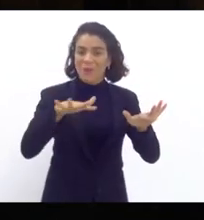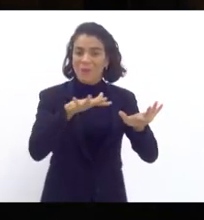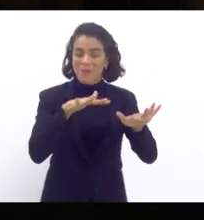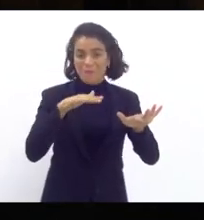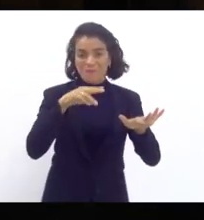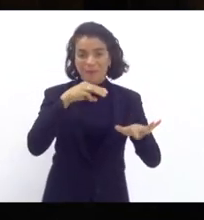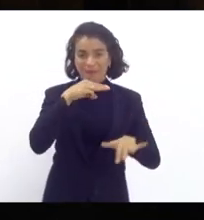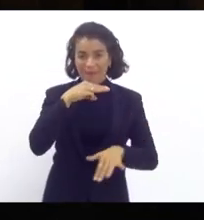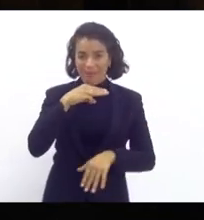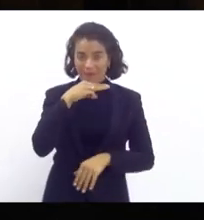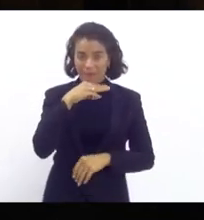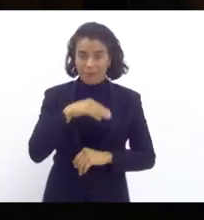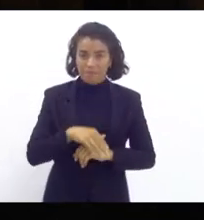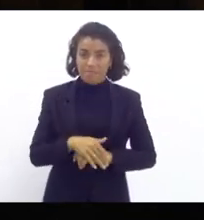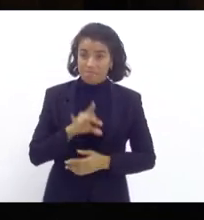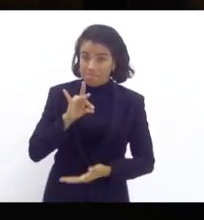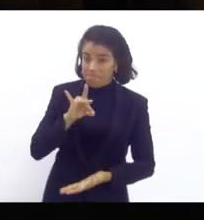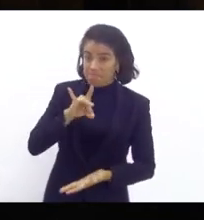fato,